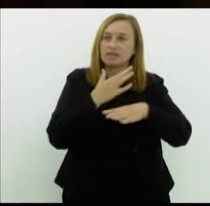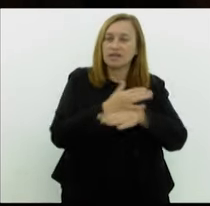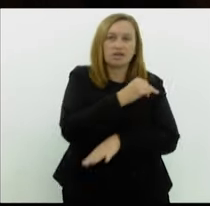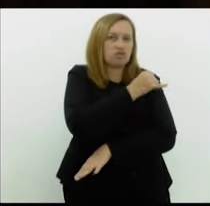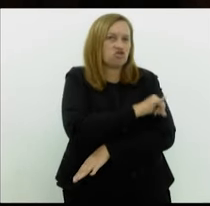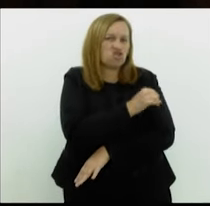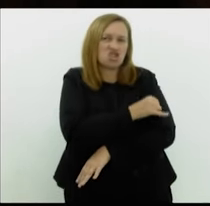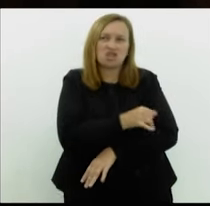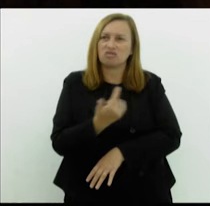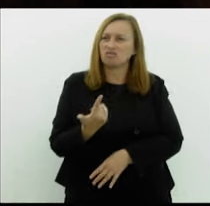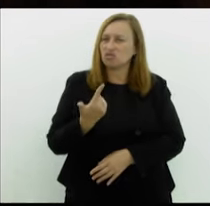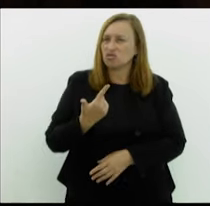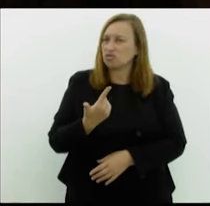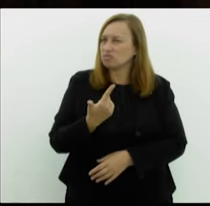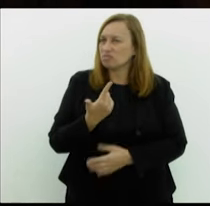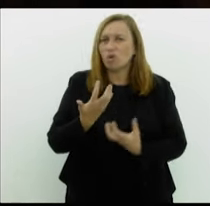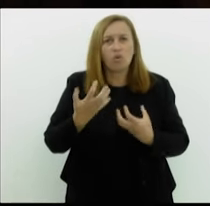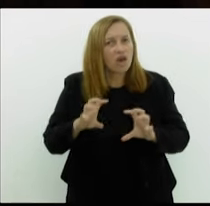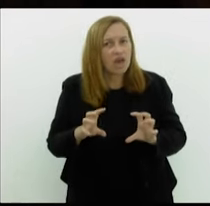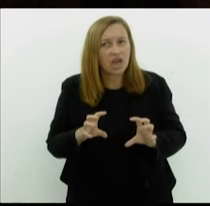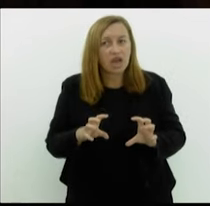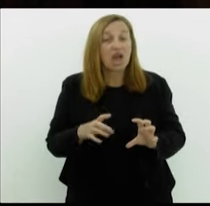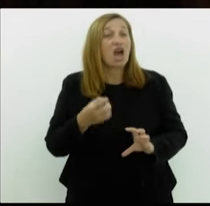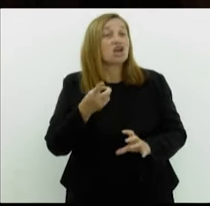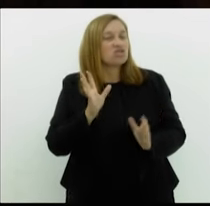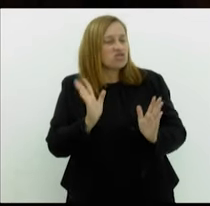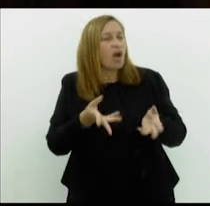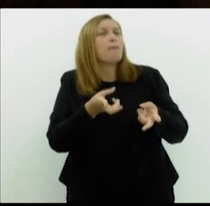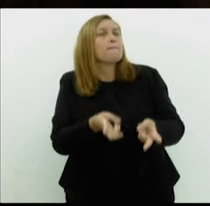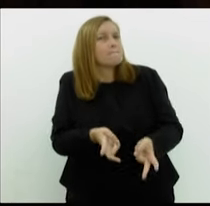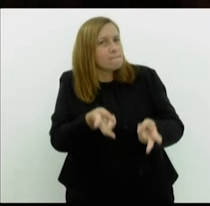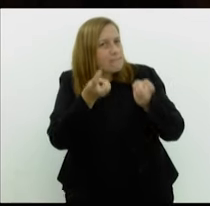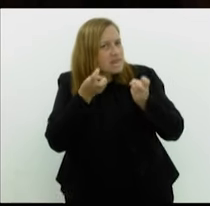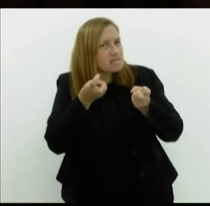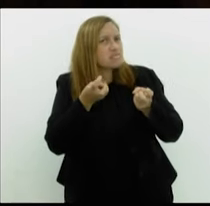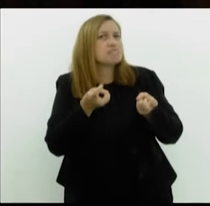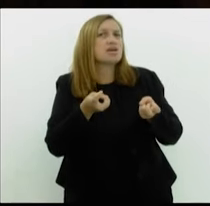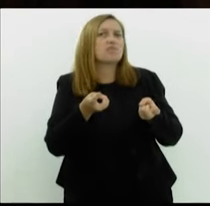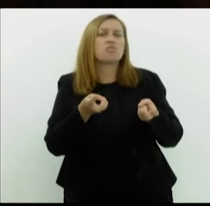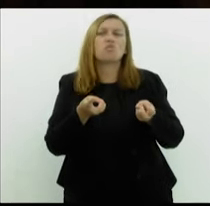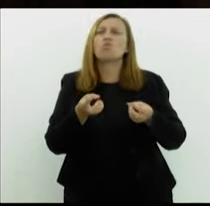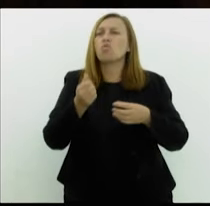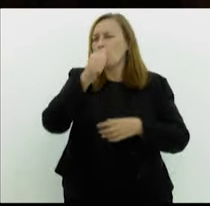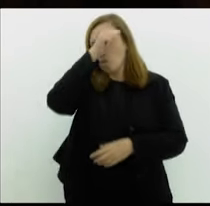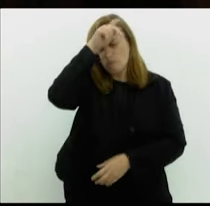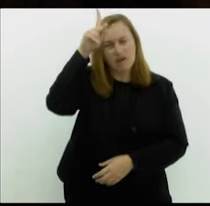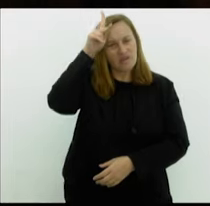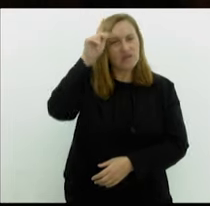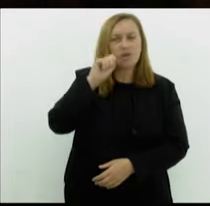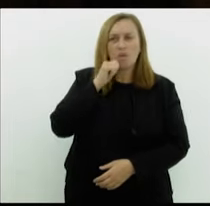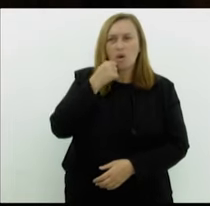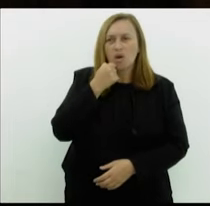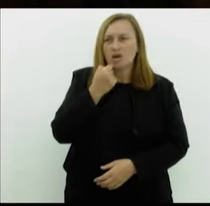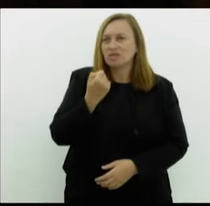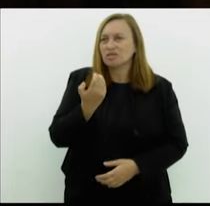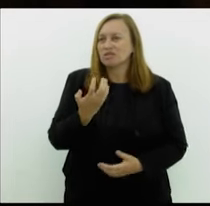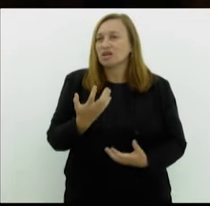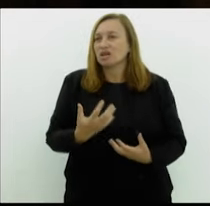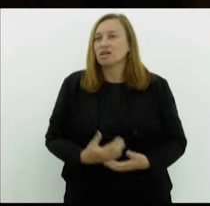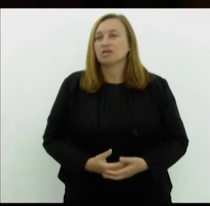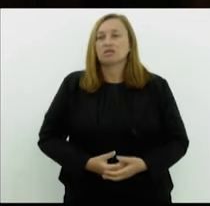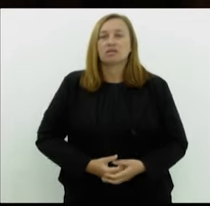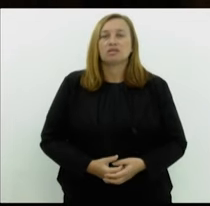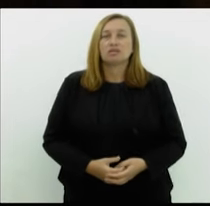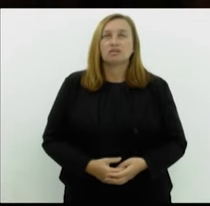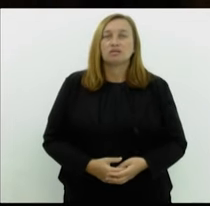Janeiro novamente, longe disso. A gente já percebe que o atual prefeito, ele não tem saco, como se